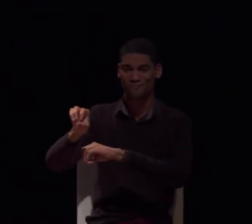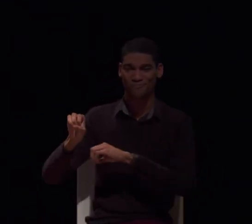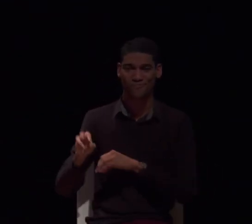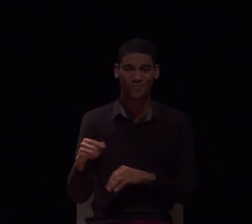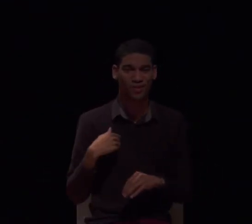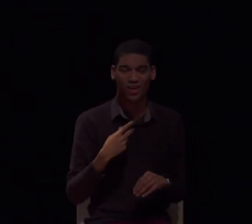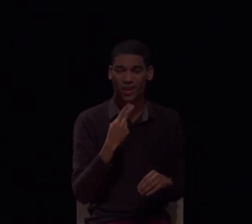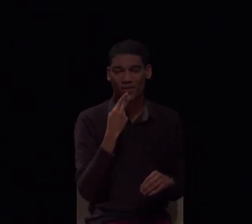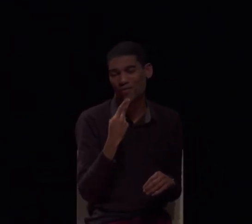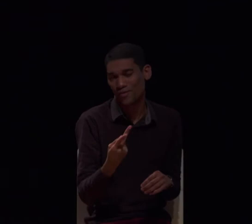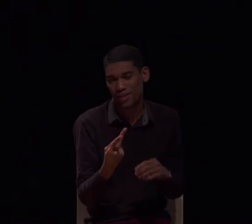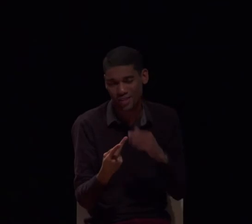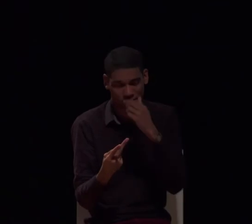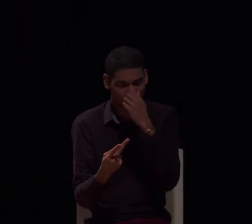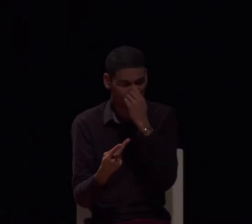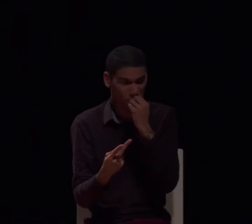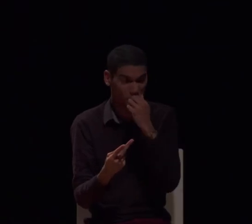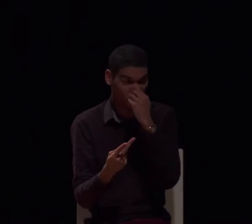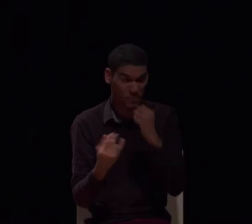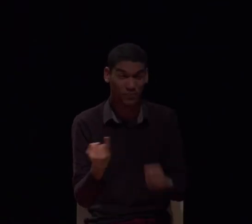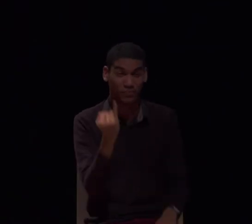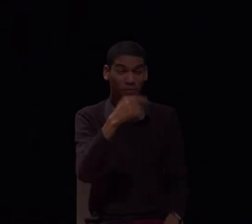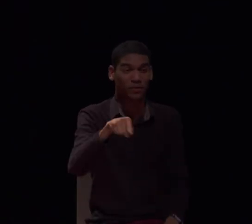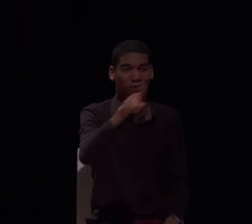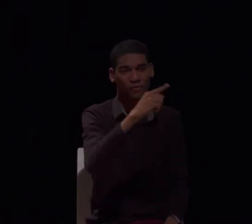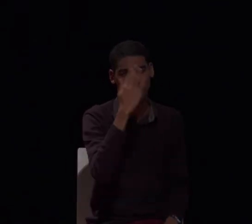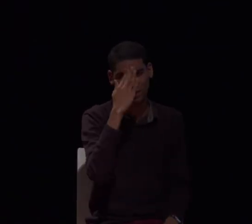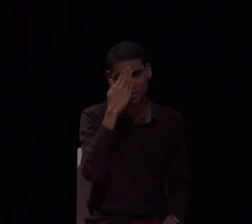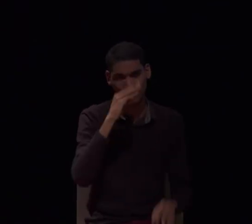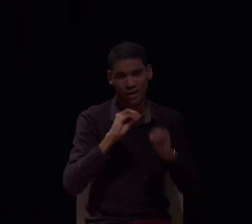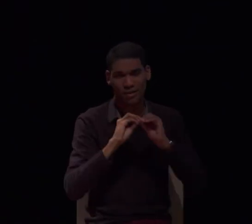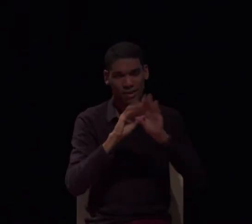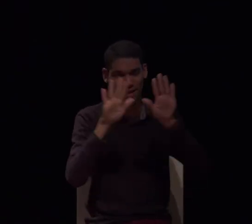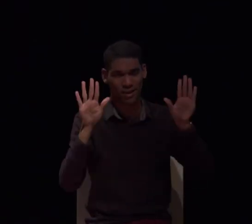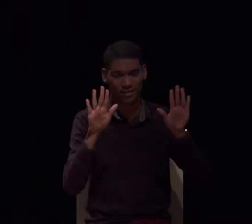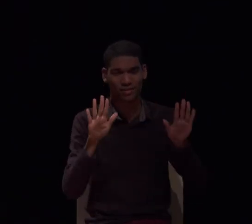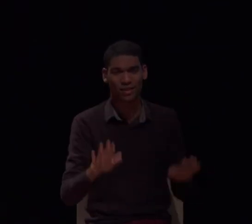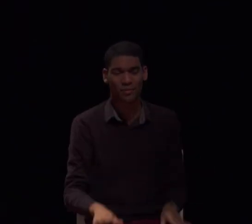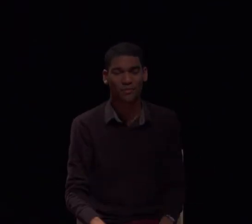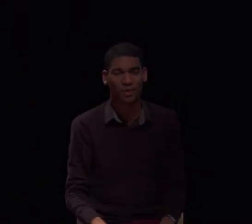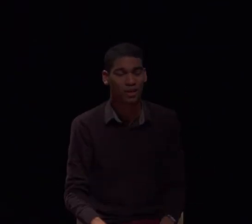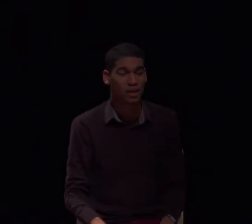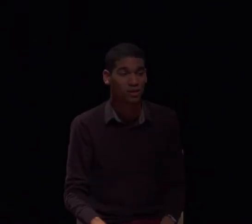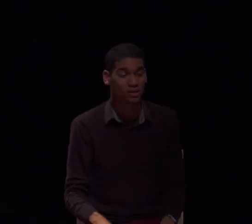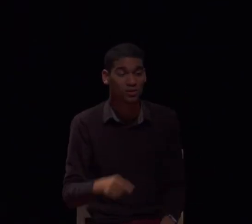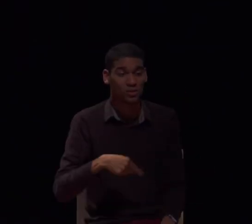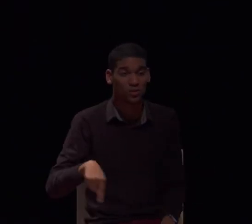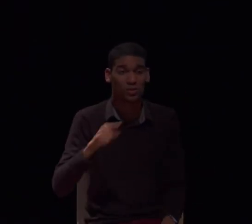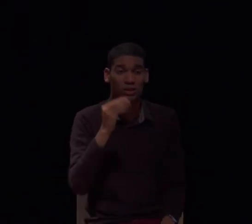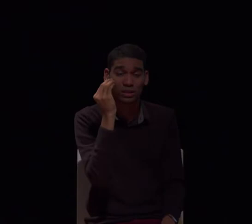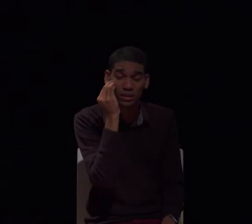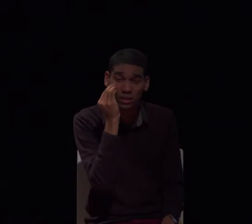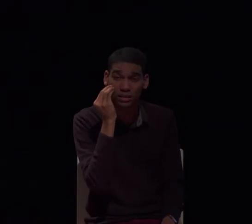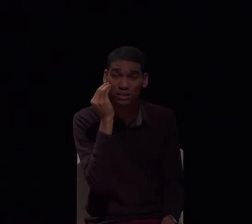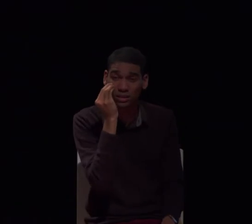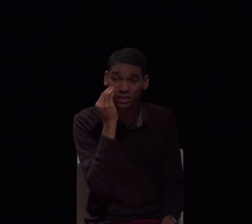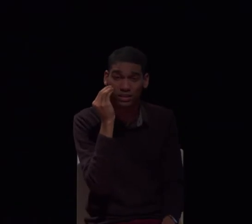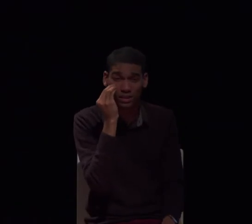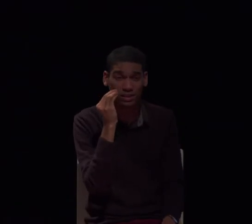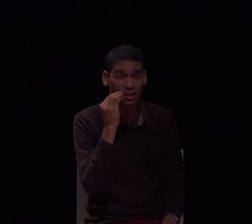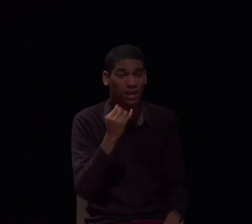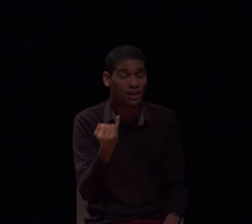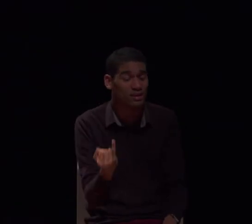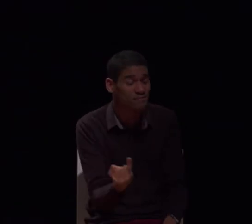também estou falando isso porque acho importante que vocês saibam é que numa tentativa como essa é importante se